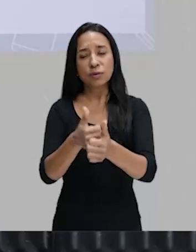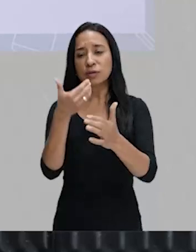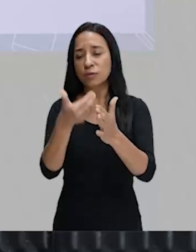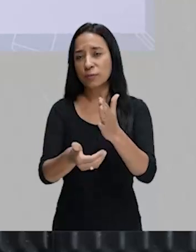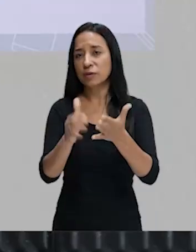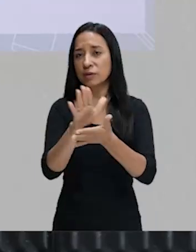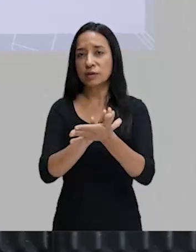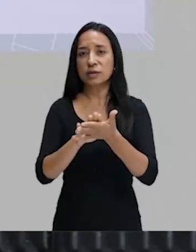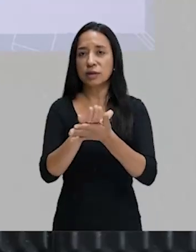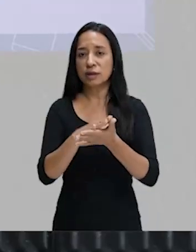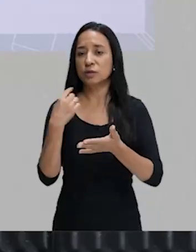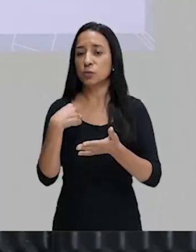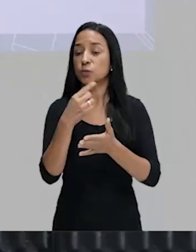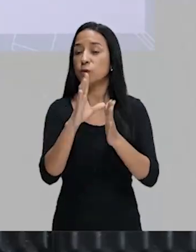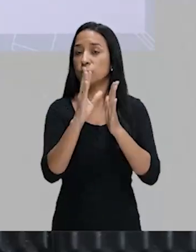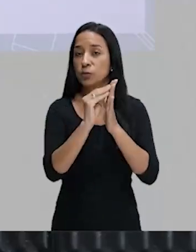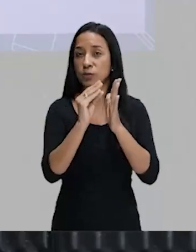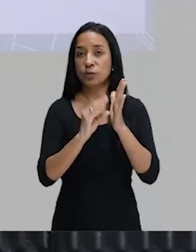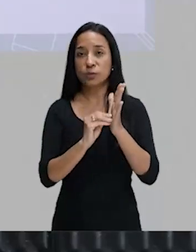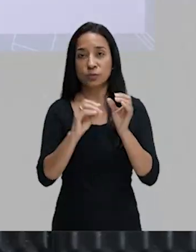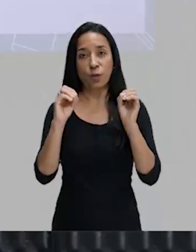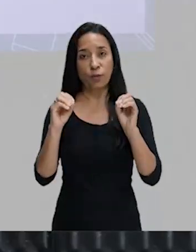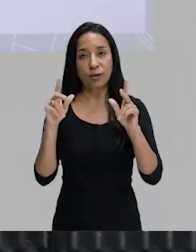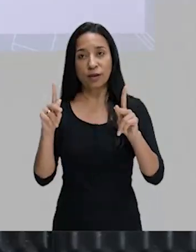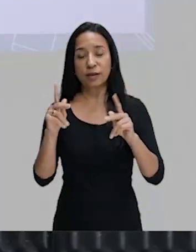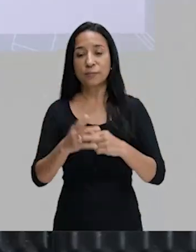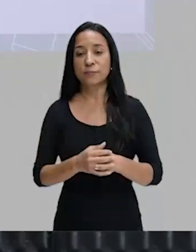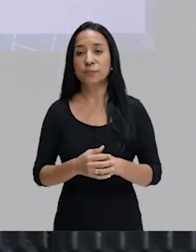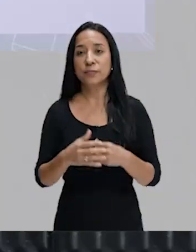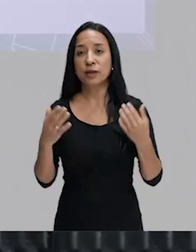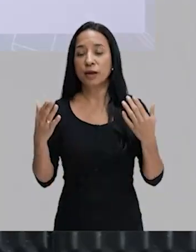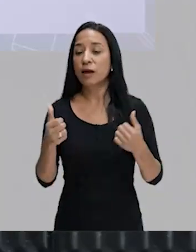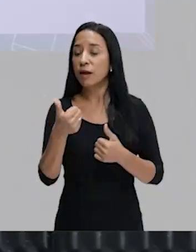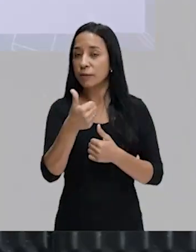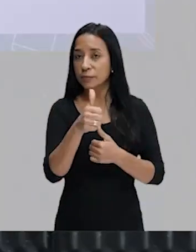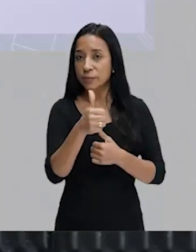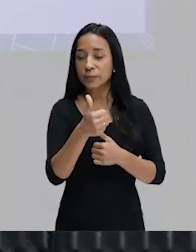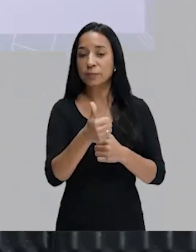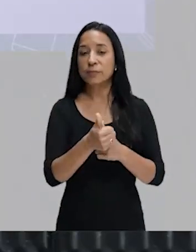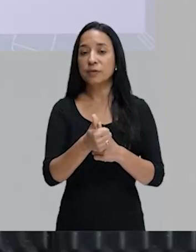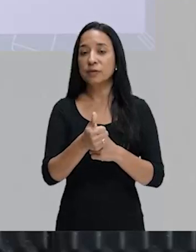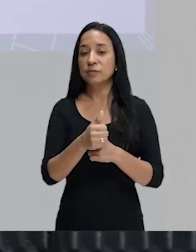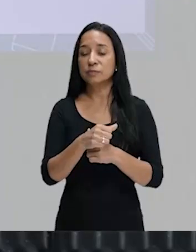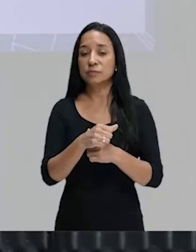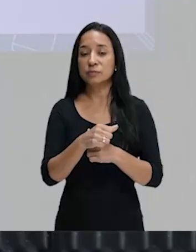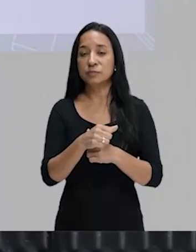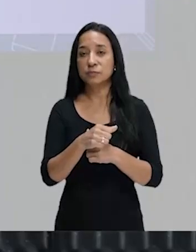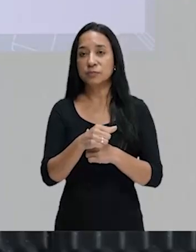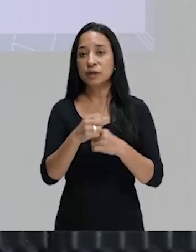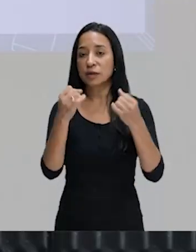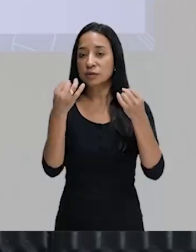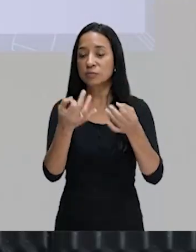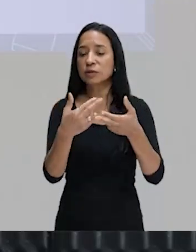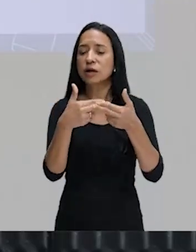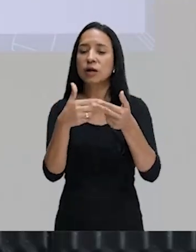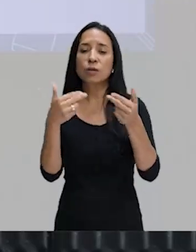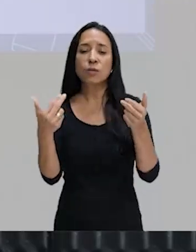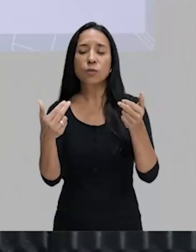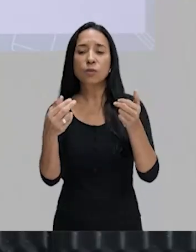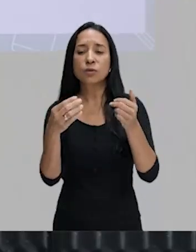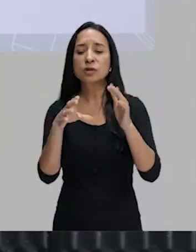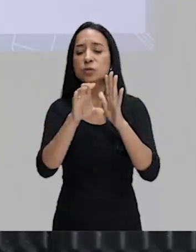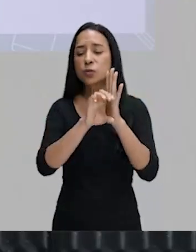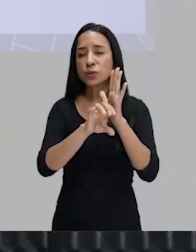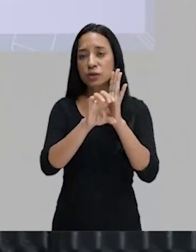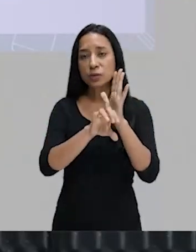perder nada dos nossos conteúdos, fechado? Nessa primeira parte, a gente vai falar de coisas bastante conceituais primeiro,